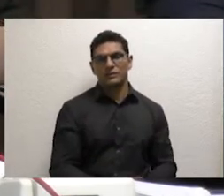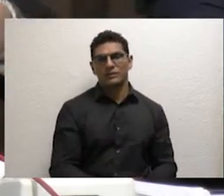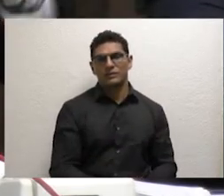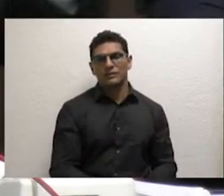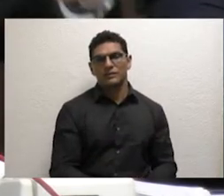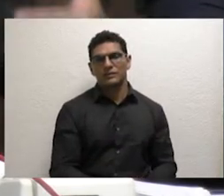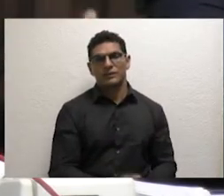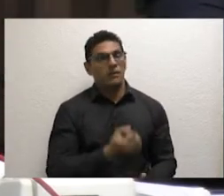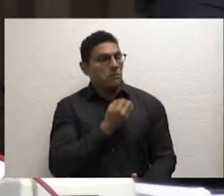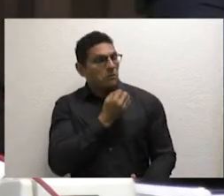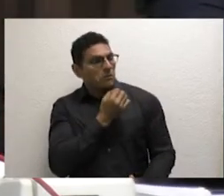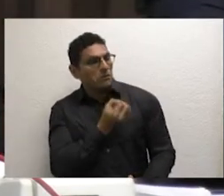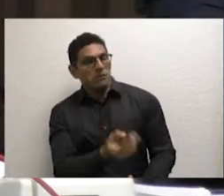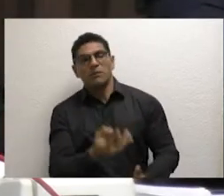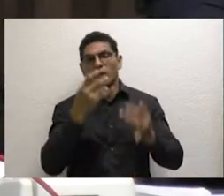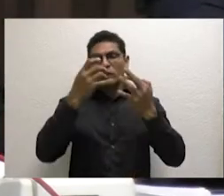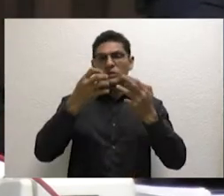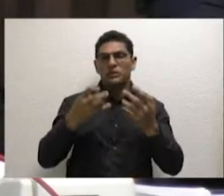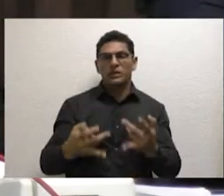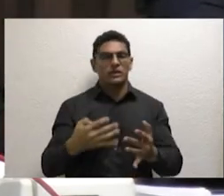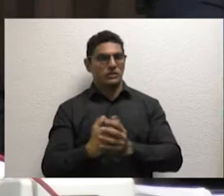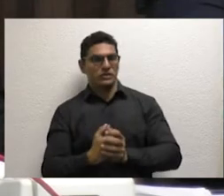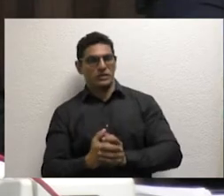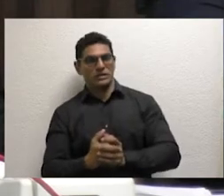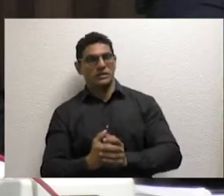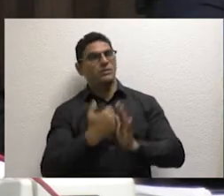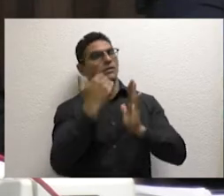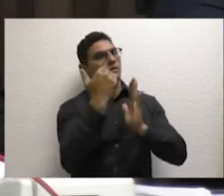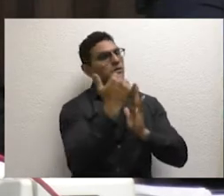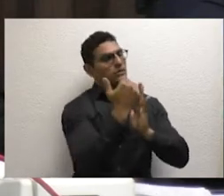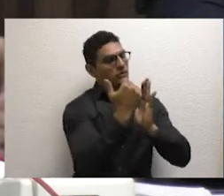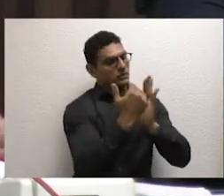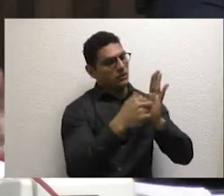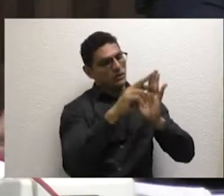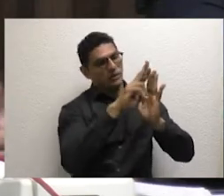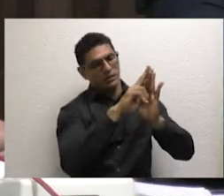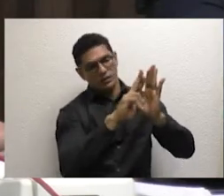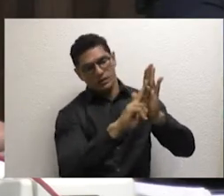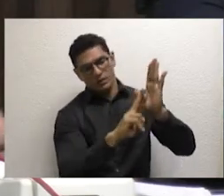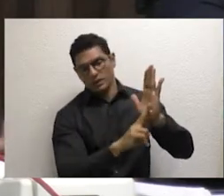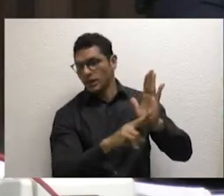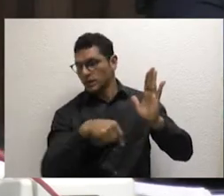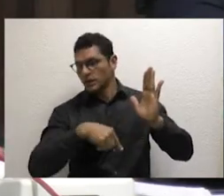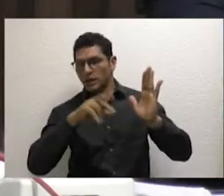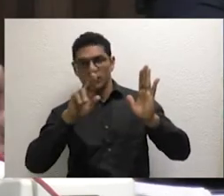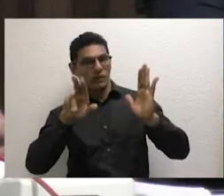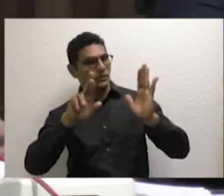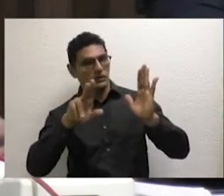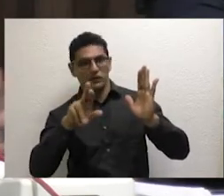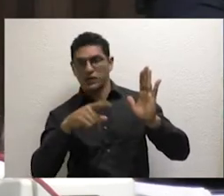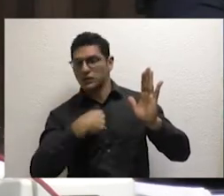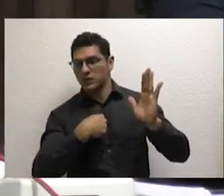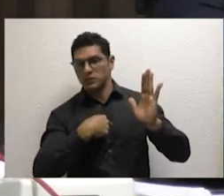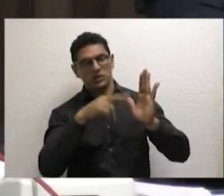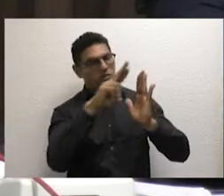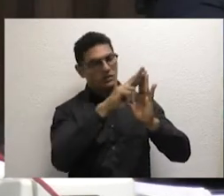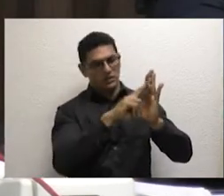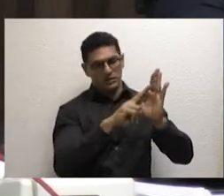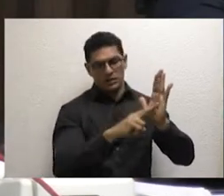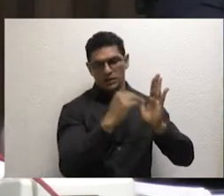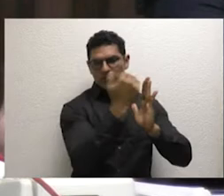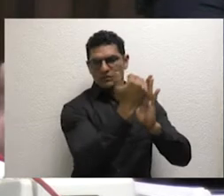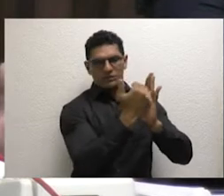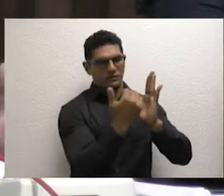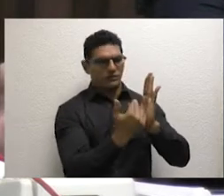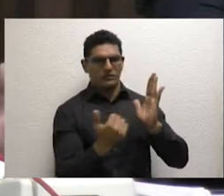bons resultados é por isso que as normas existem e aqui não é diferente nós temos as nossas normas as nossas